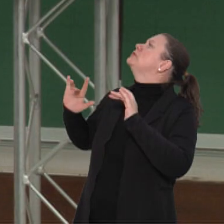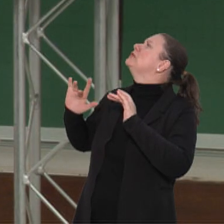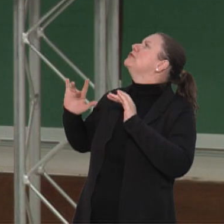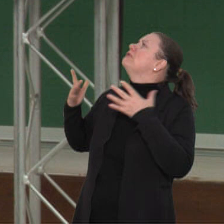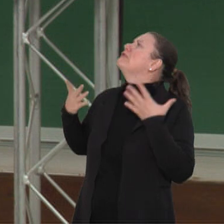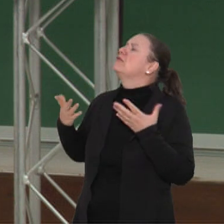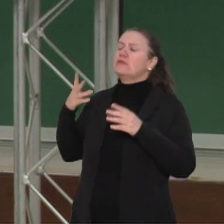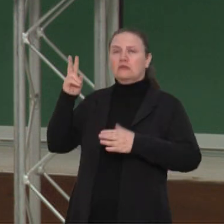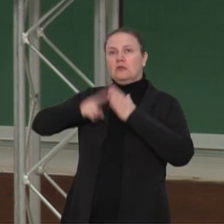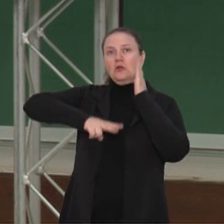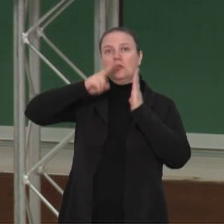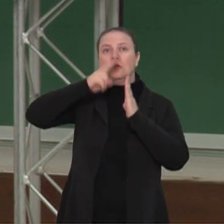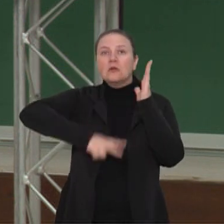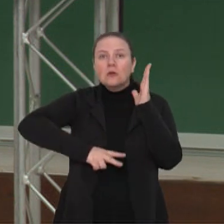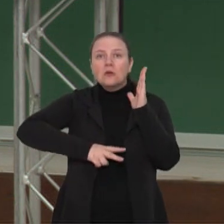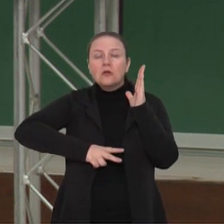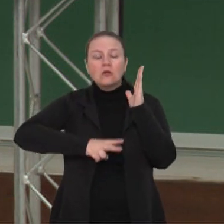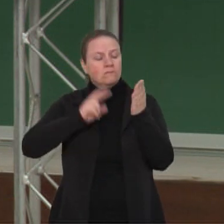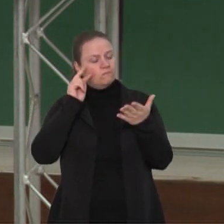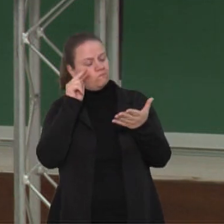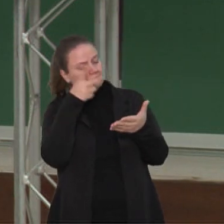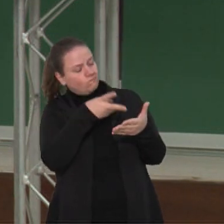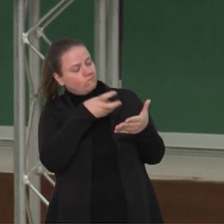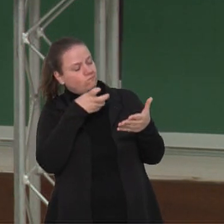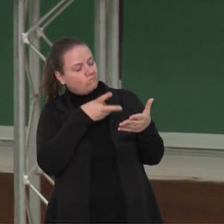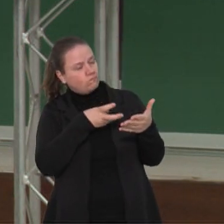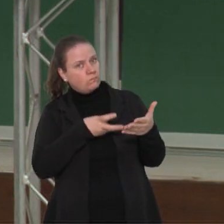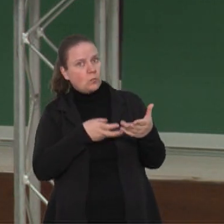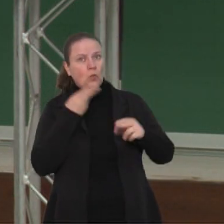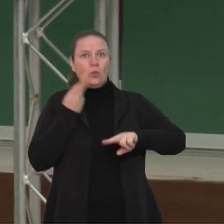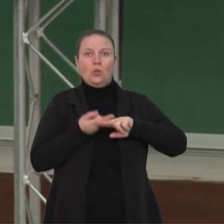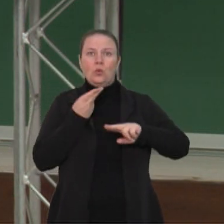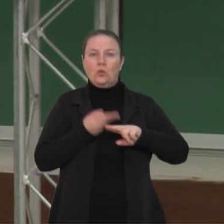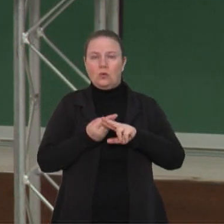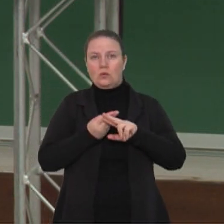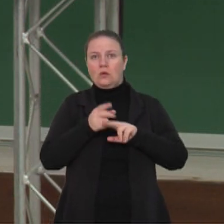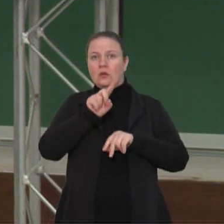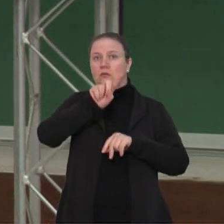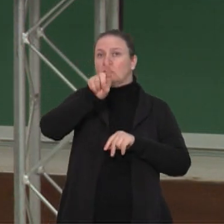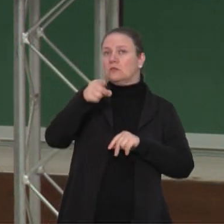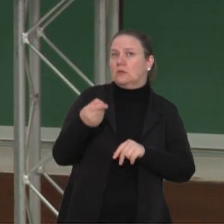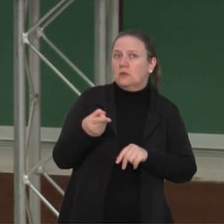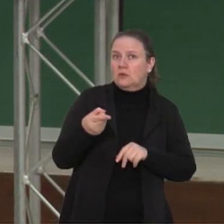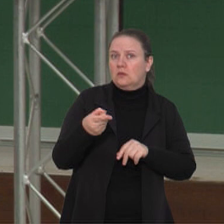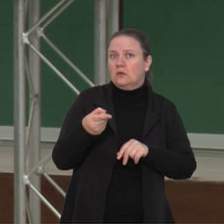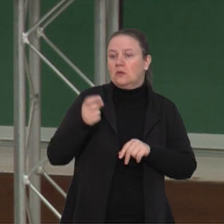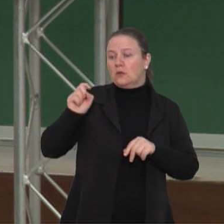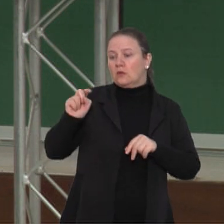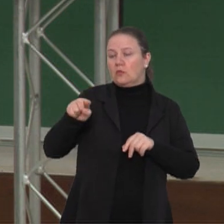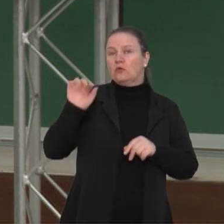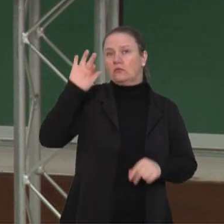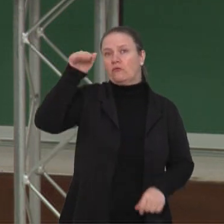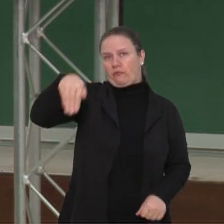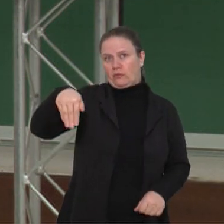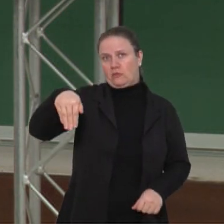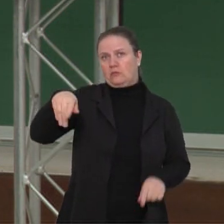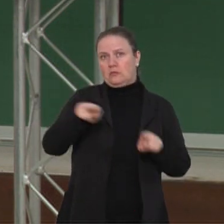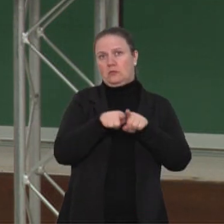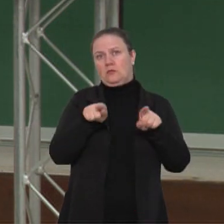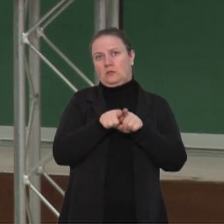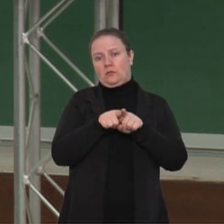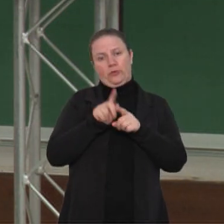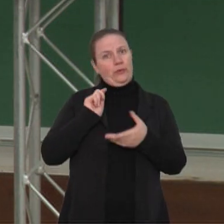uma lida no teu texto, veja se você conseguiu usar pelo menos a vírgula e o ponto final, que são os